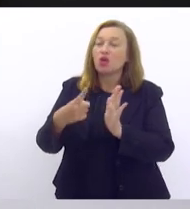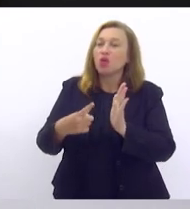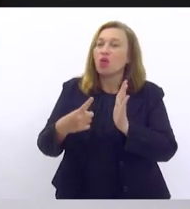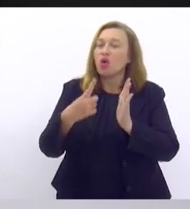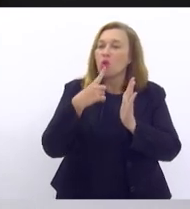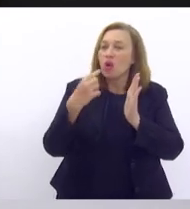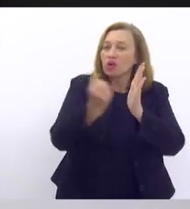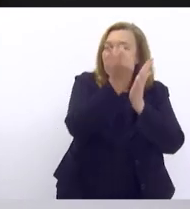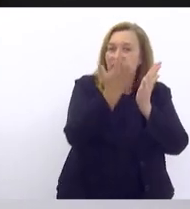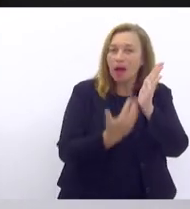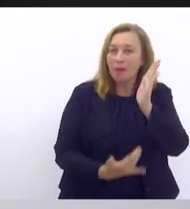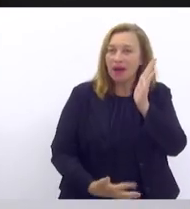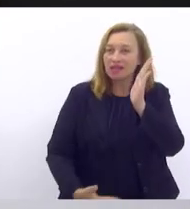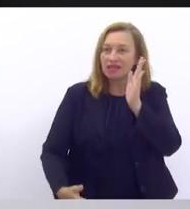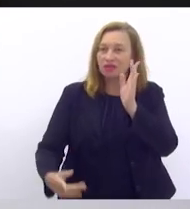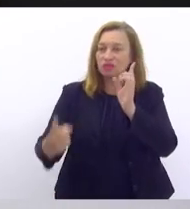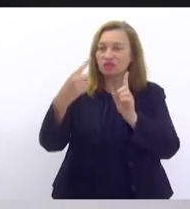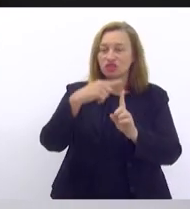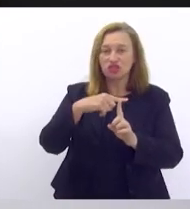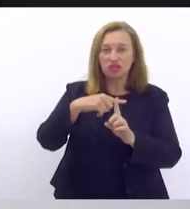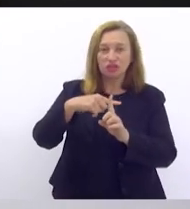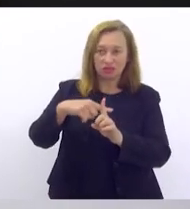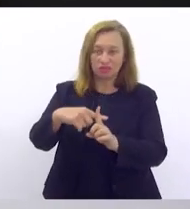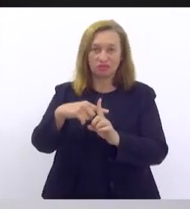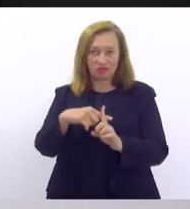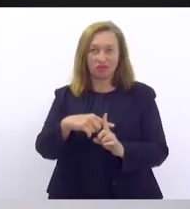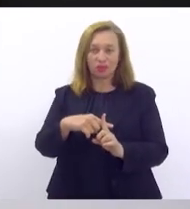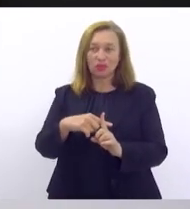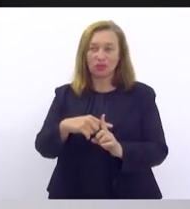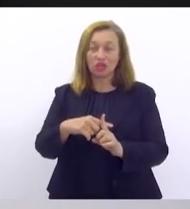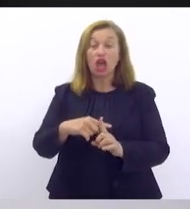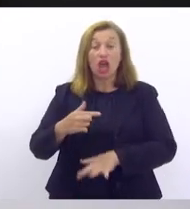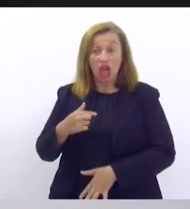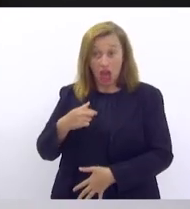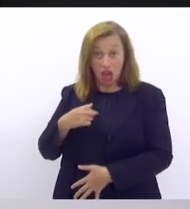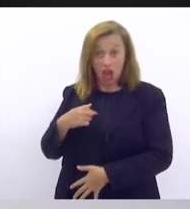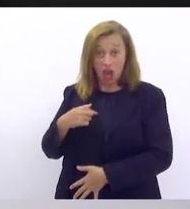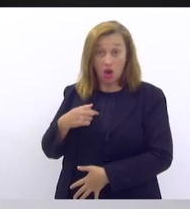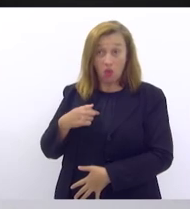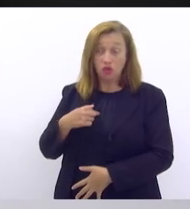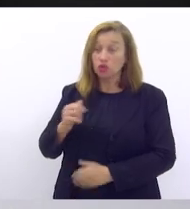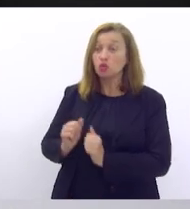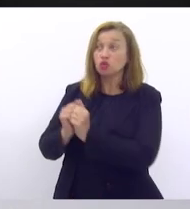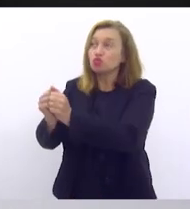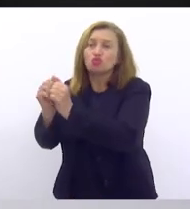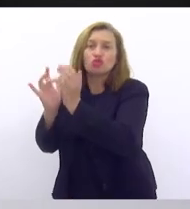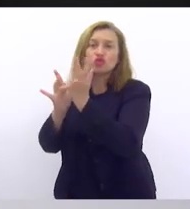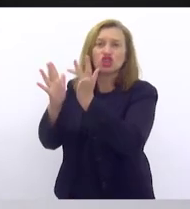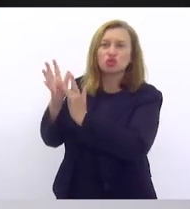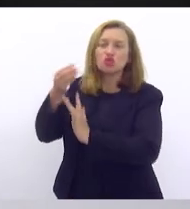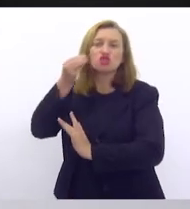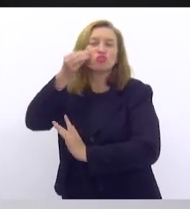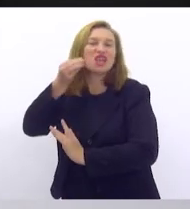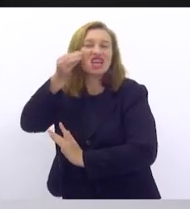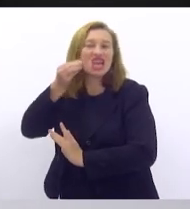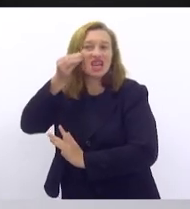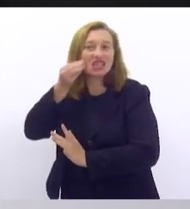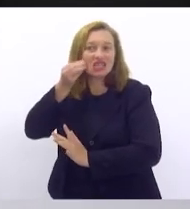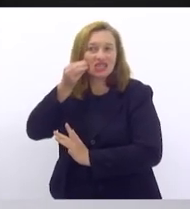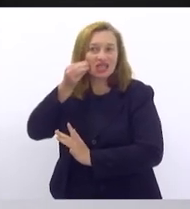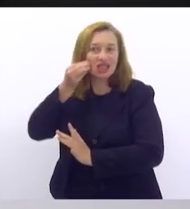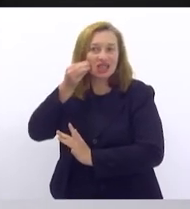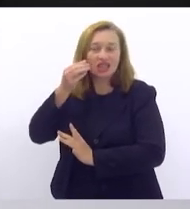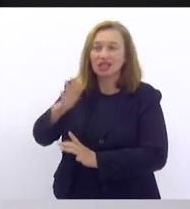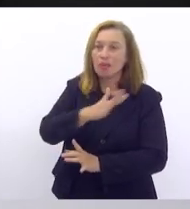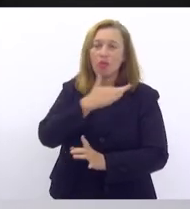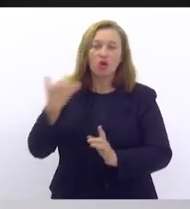uma experiência de cruz significa que eu estou diante e com Jesus vivenciando a experiência do Calvário, o